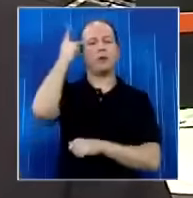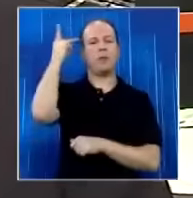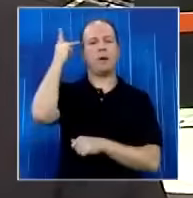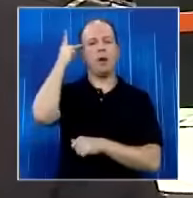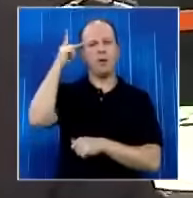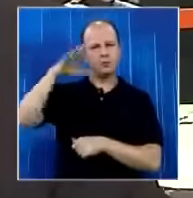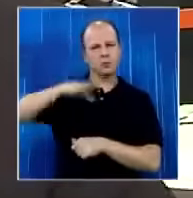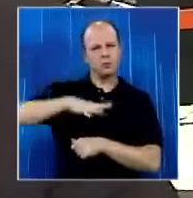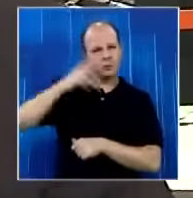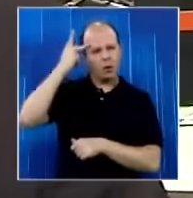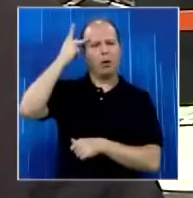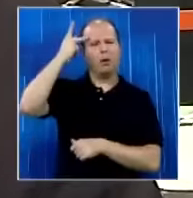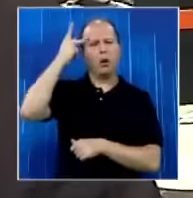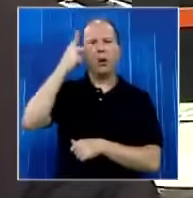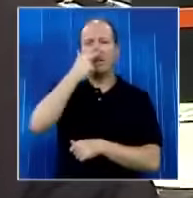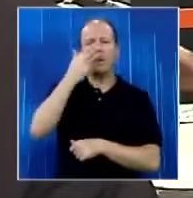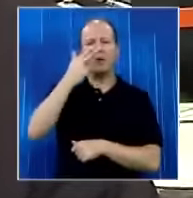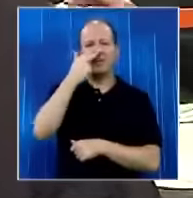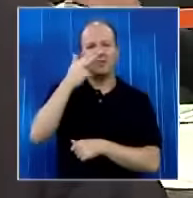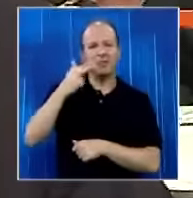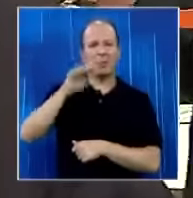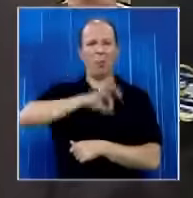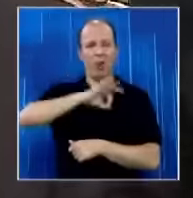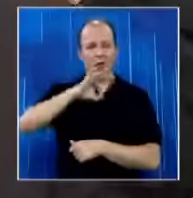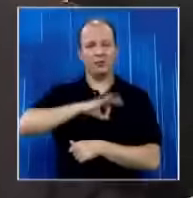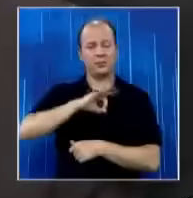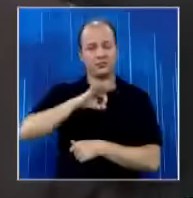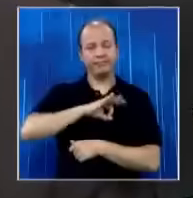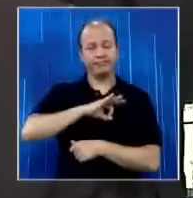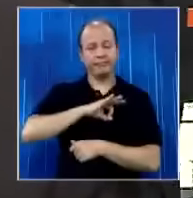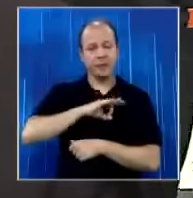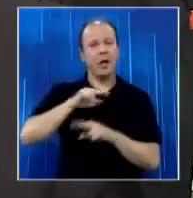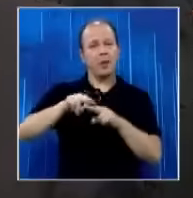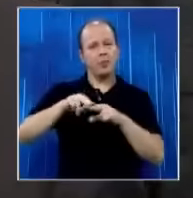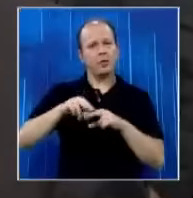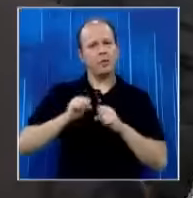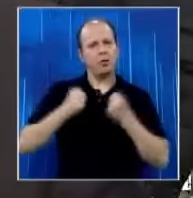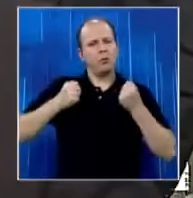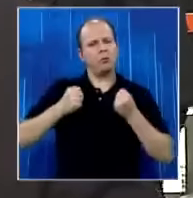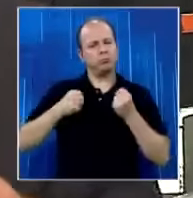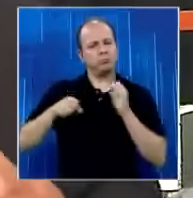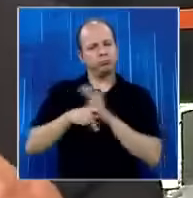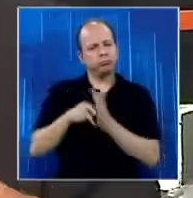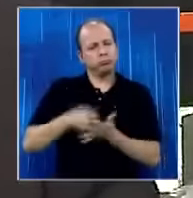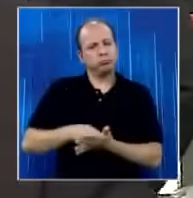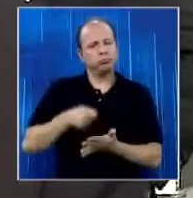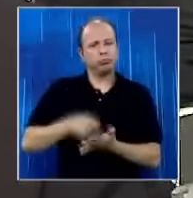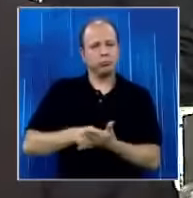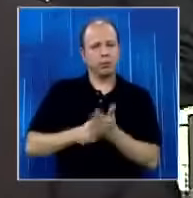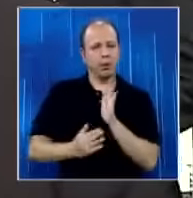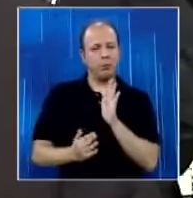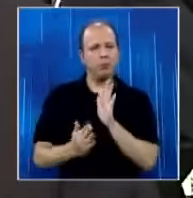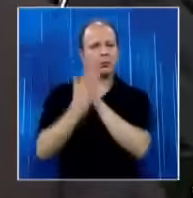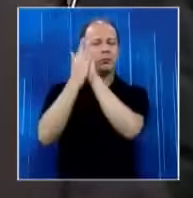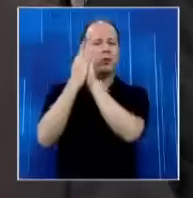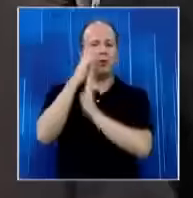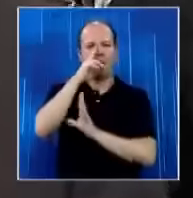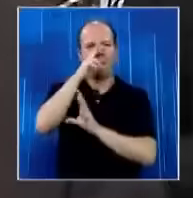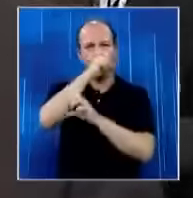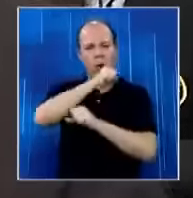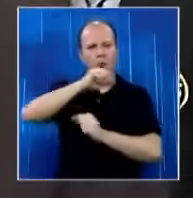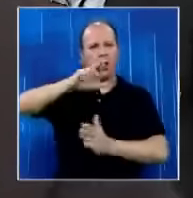Paulo se tornou realmente um caso de polícia. É preciso pulso firme, é preciso enfrentamento